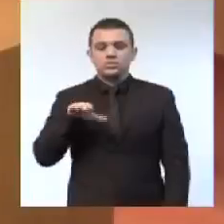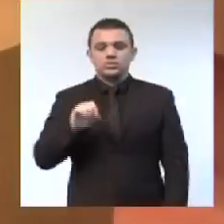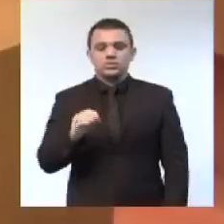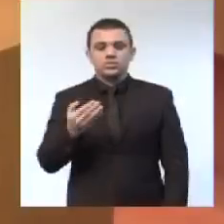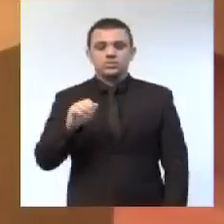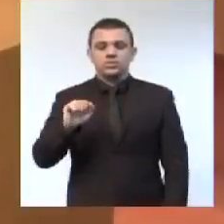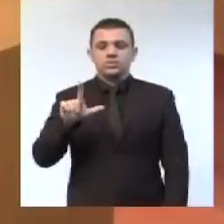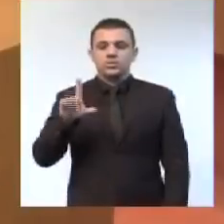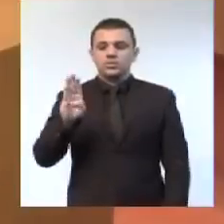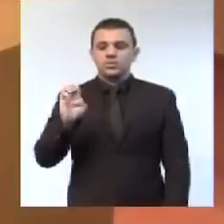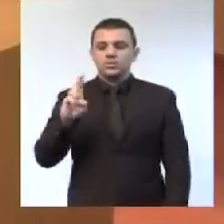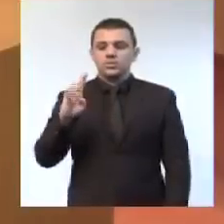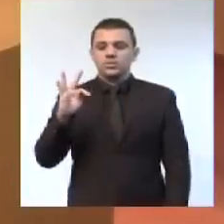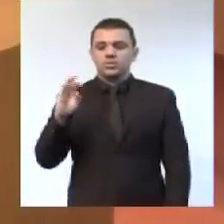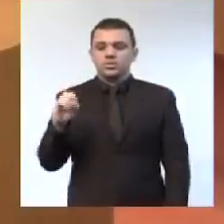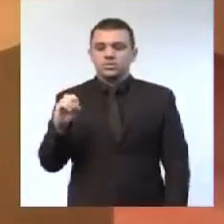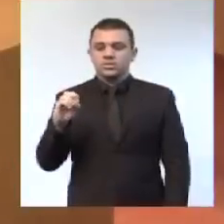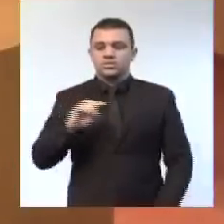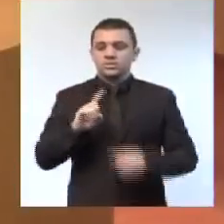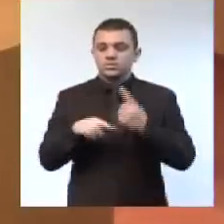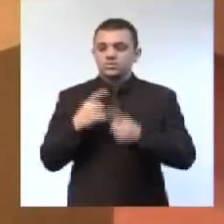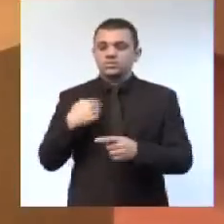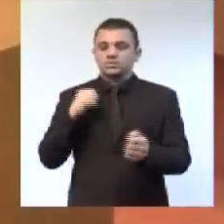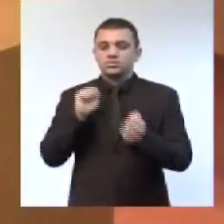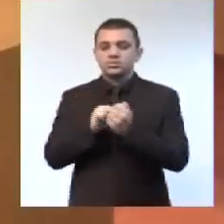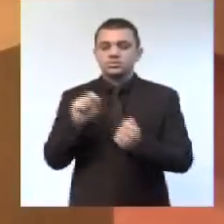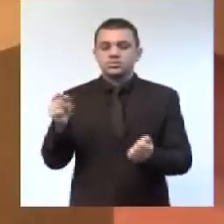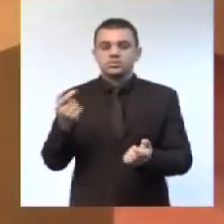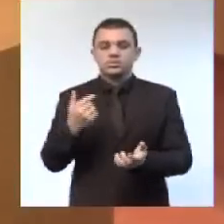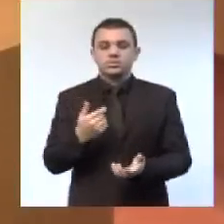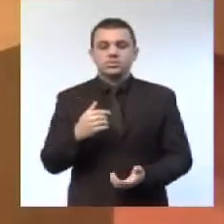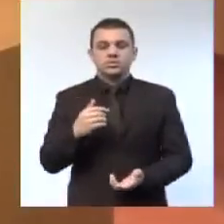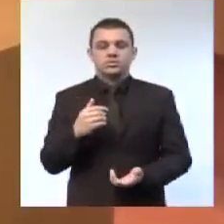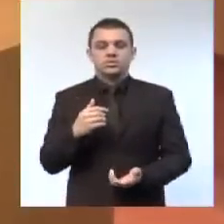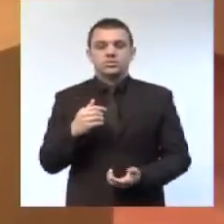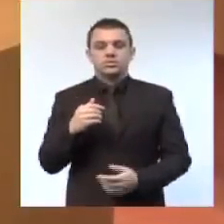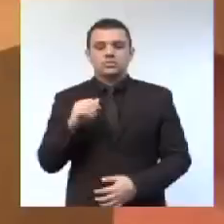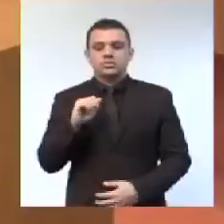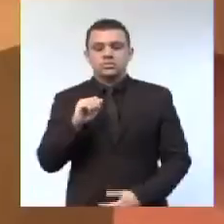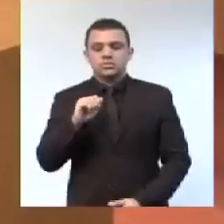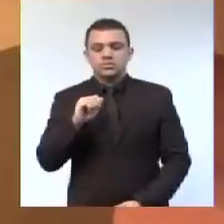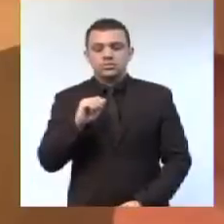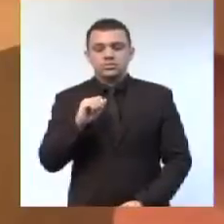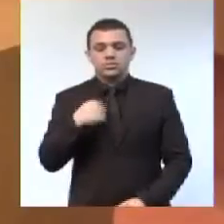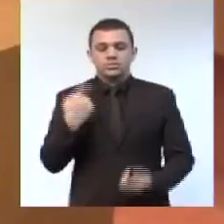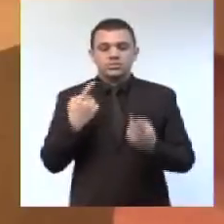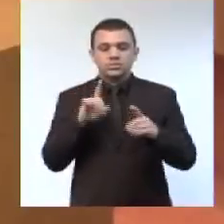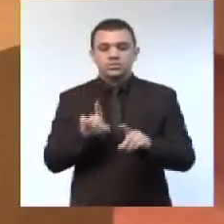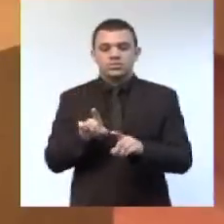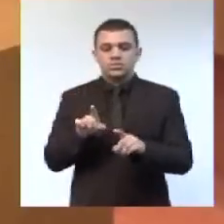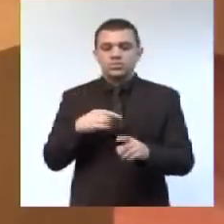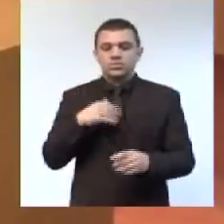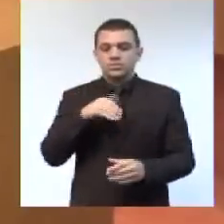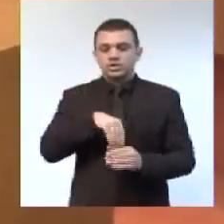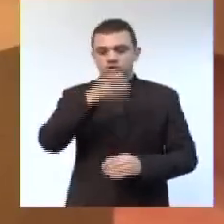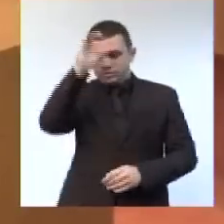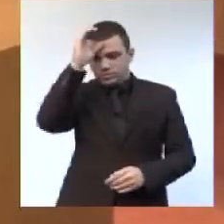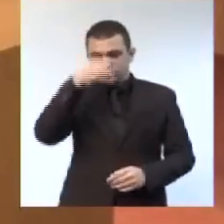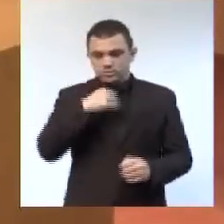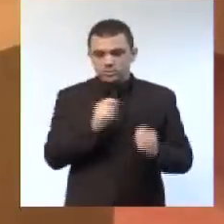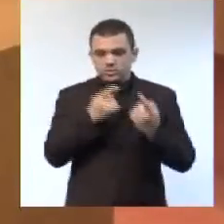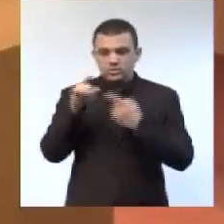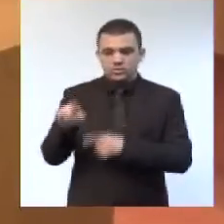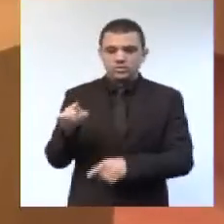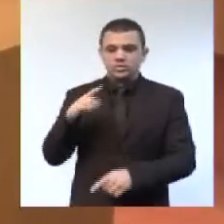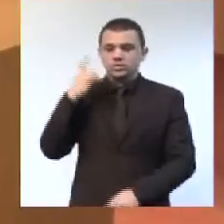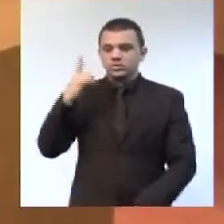Chapadinha, Napuru e São Benedito do Rio Preto, numa eleição que a governadora enfrentou contra Epitácio Cafeteira, tio do nosso querido deputado Rogério Cafeteira.